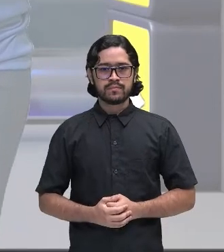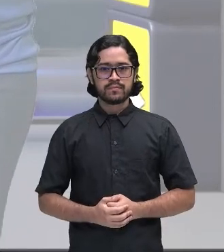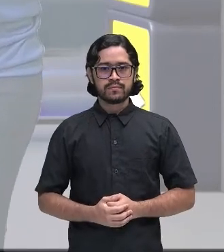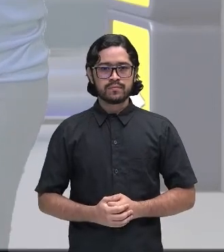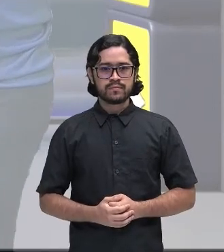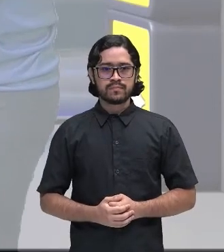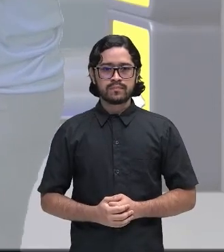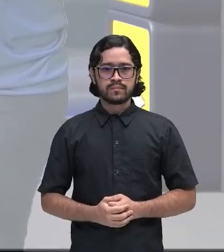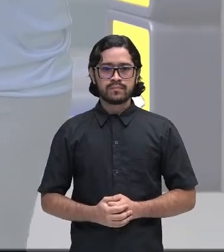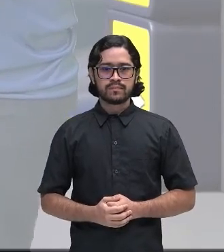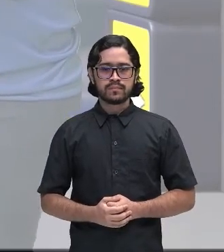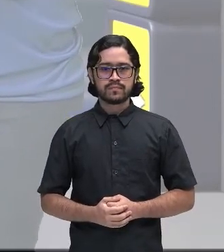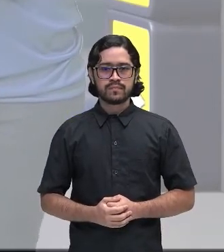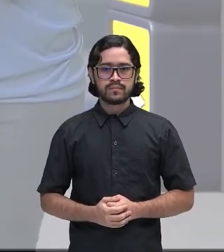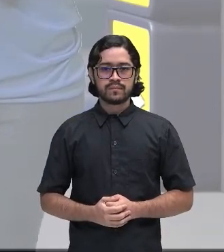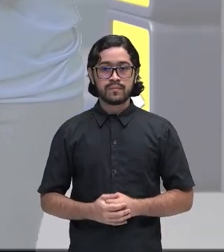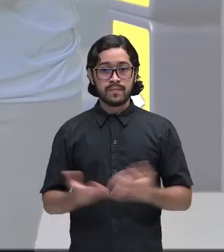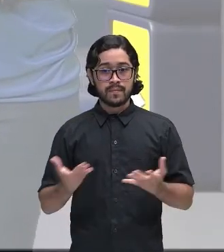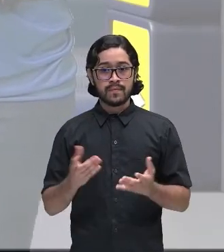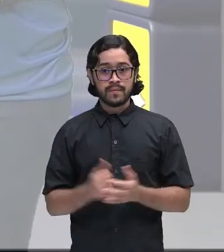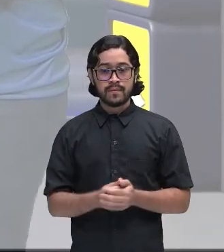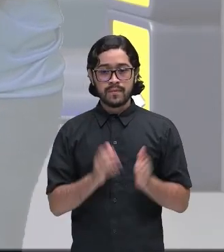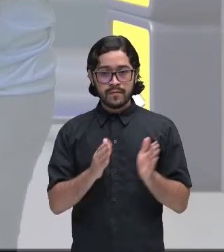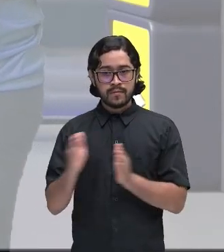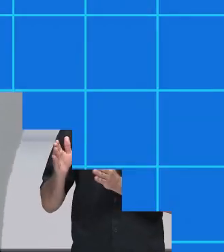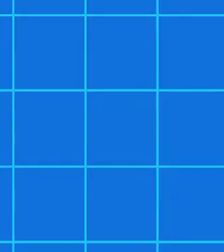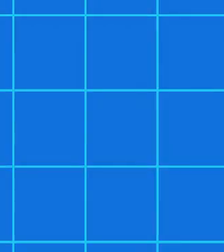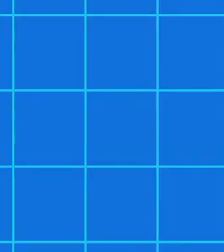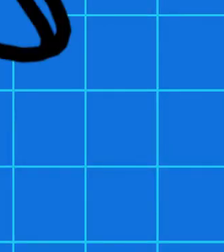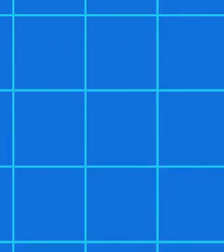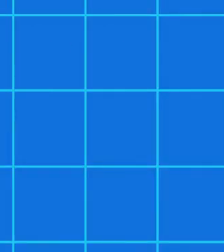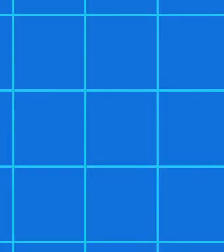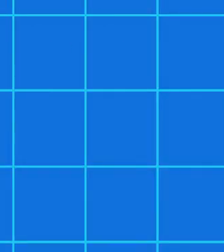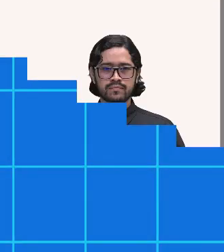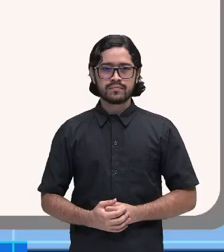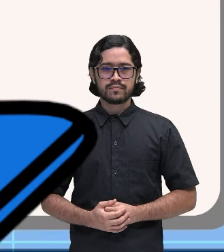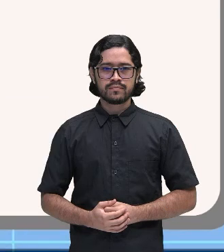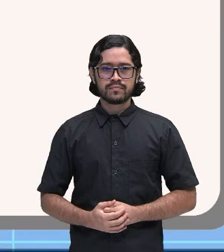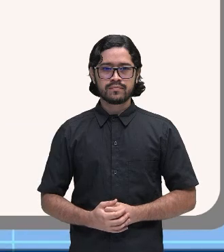Vamos agora para o nosso cronograma de estudo.